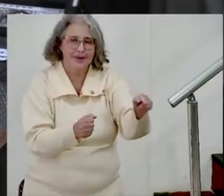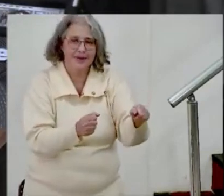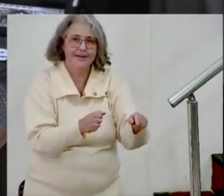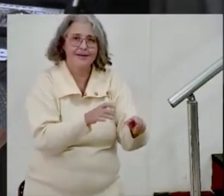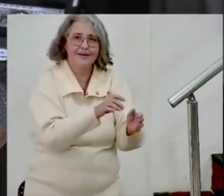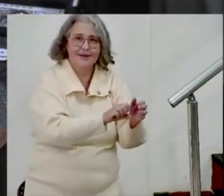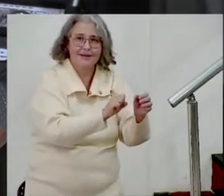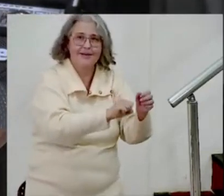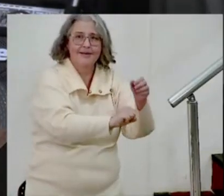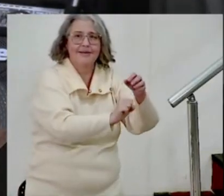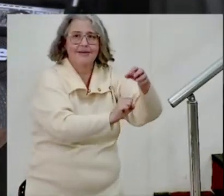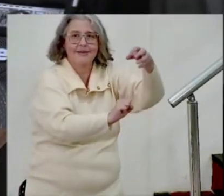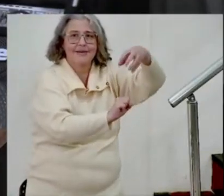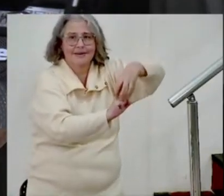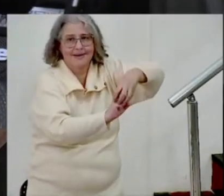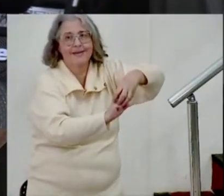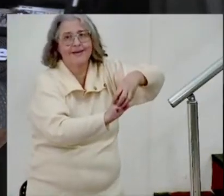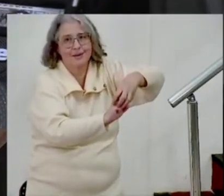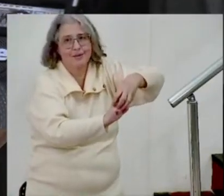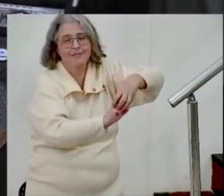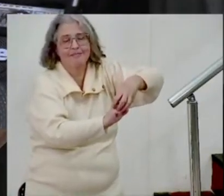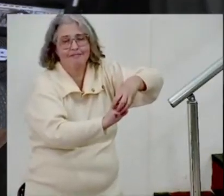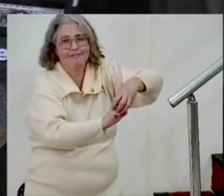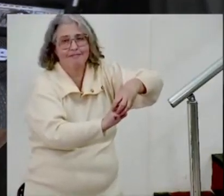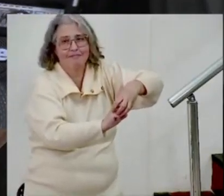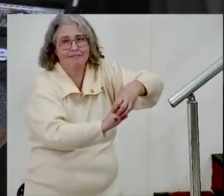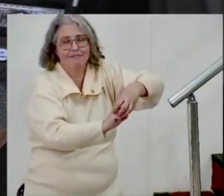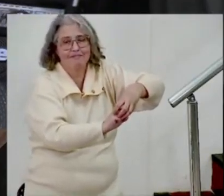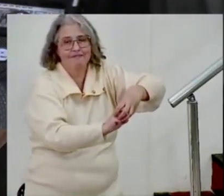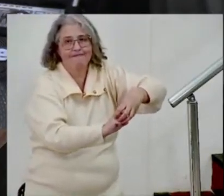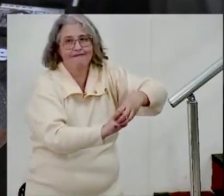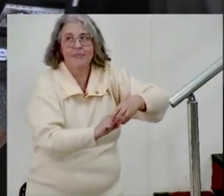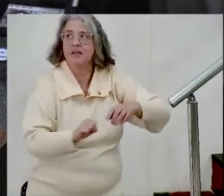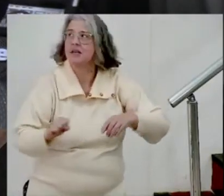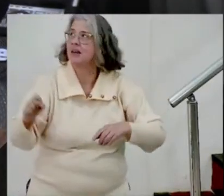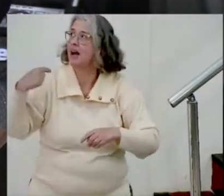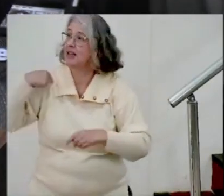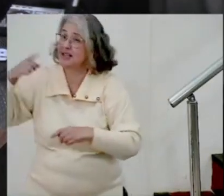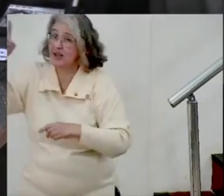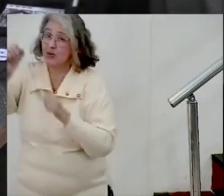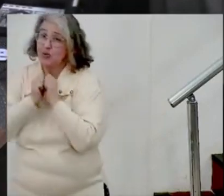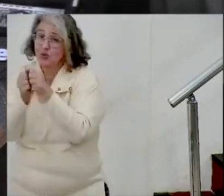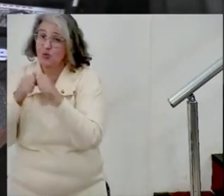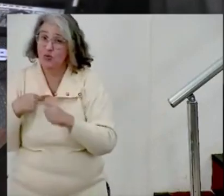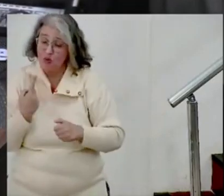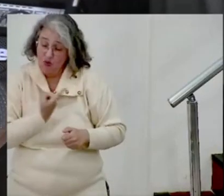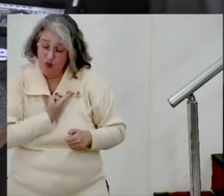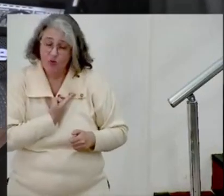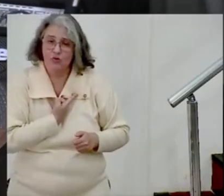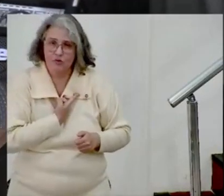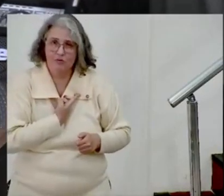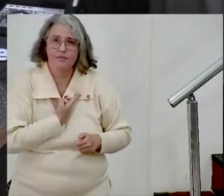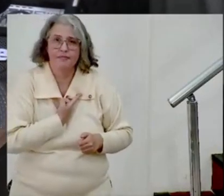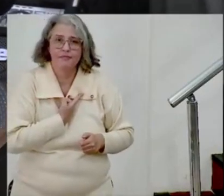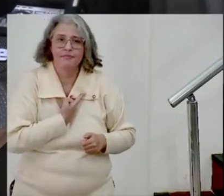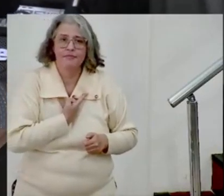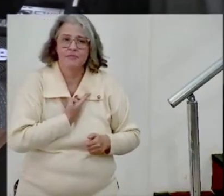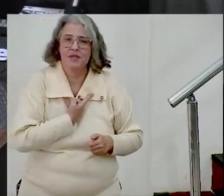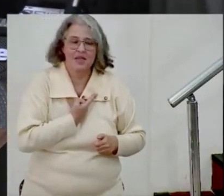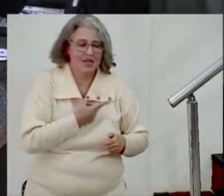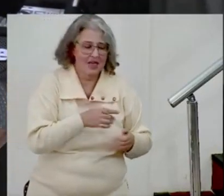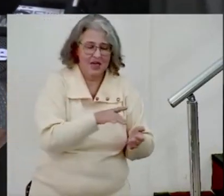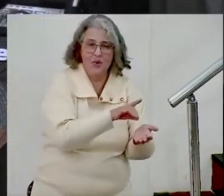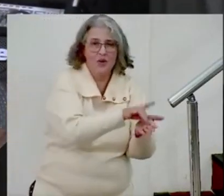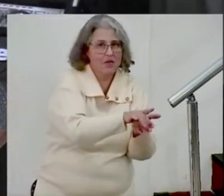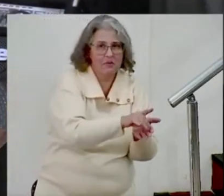com as palavras de Ezequias. E aí então não houve batalha de fato, você pode ler isso depois no livro do profeta Isaías. Quando o exército